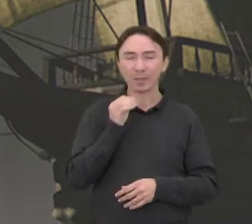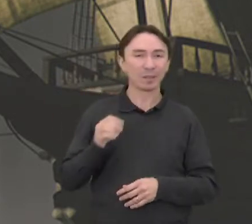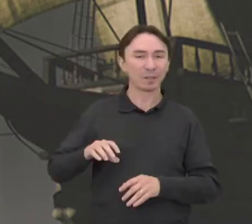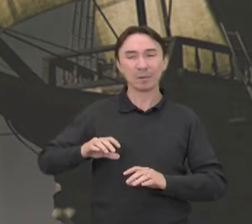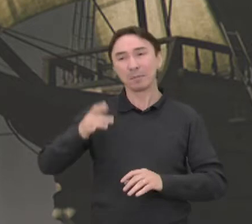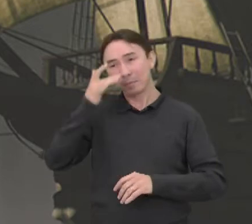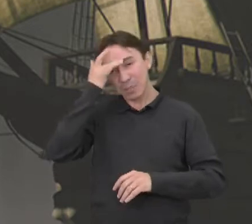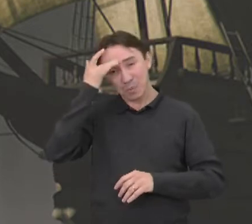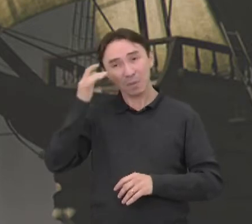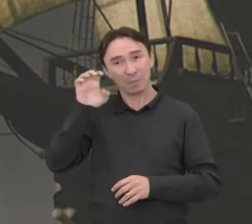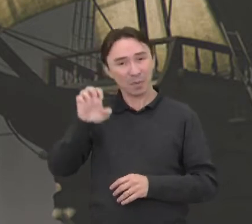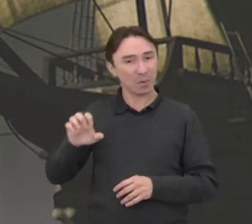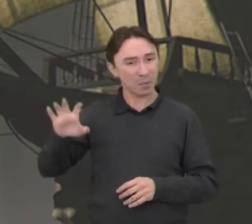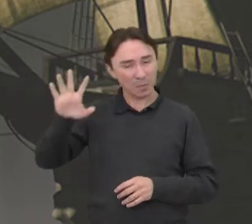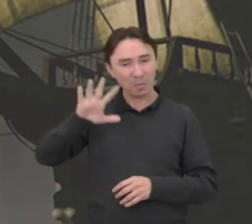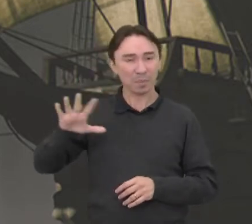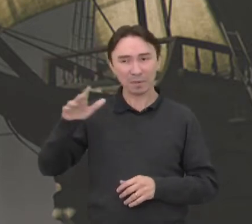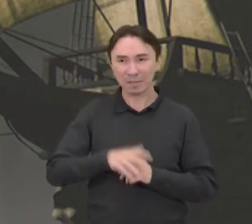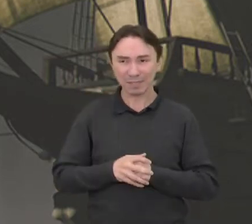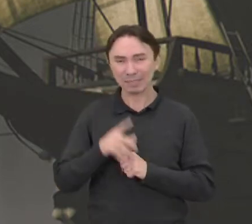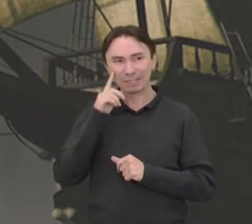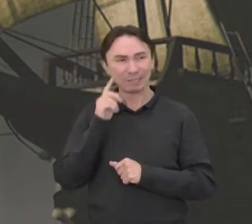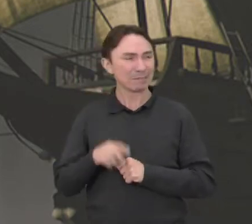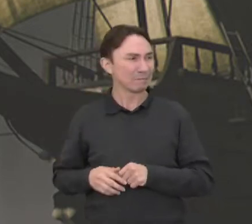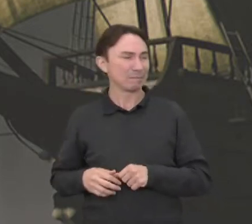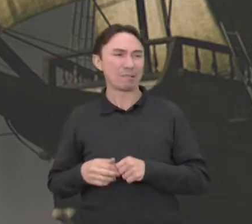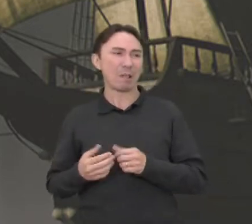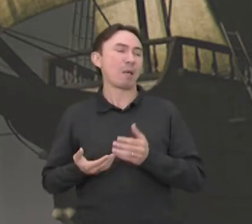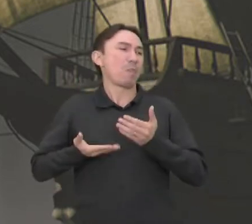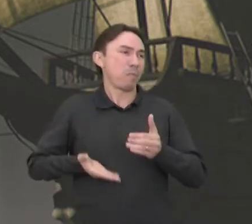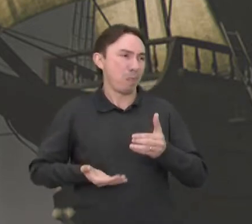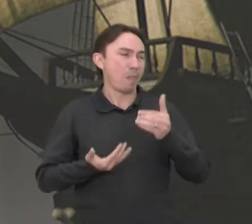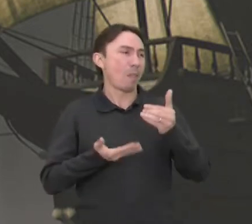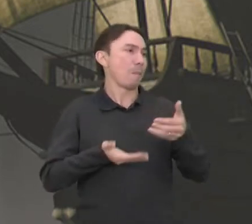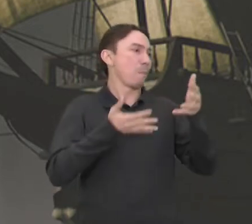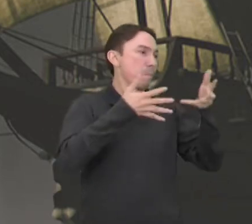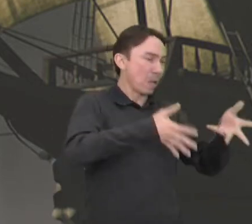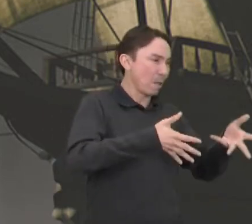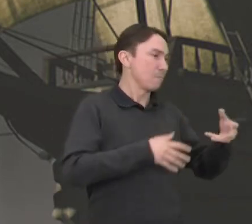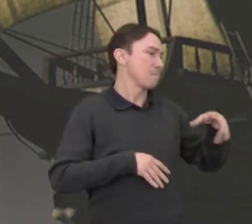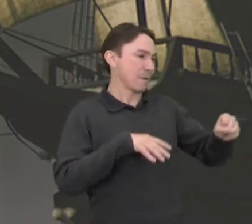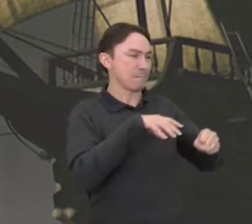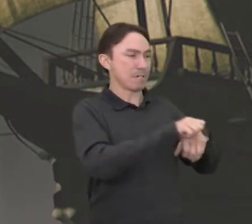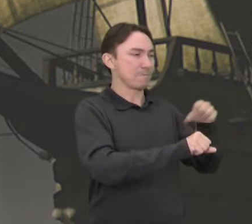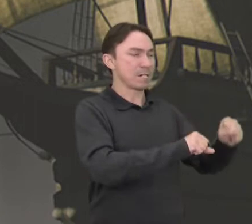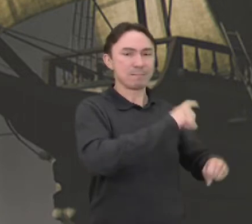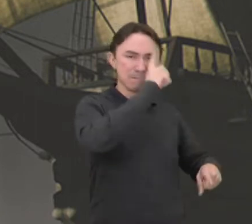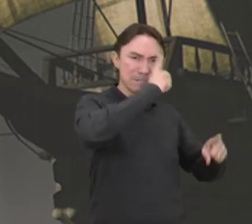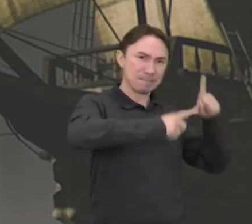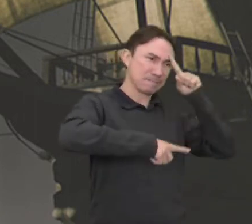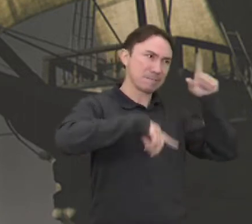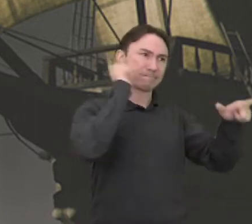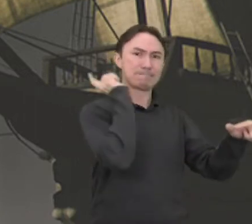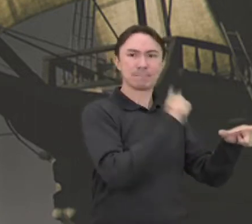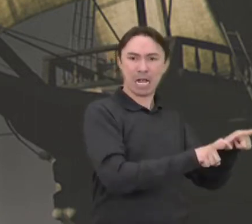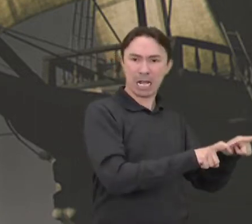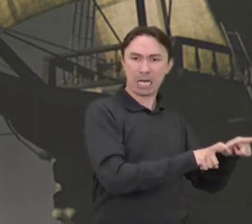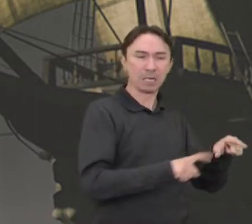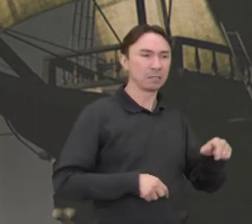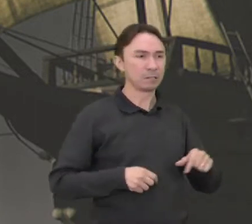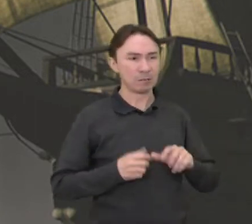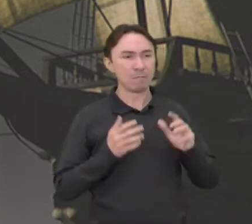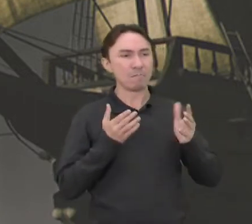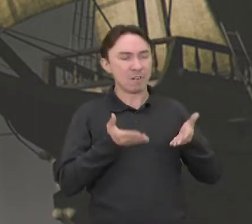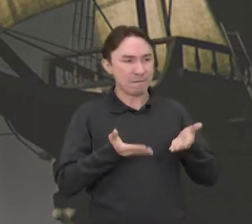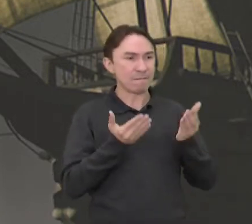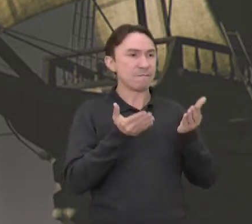chegar em outras localidades do mundo e começam a dominar aí essas localidades, tornando elas aí colônias, né? E para